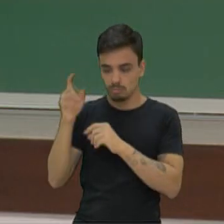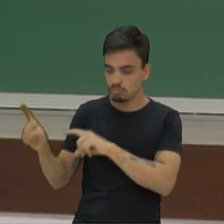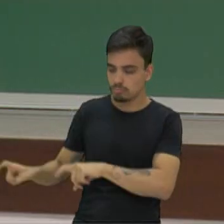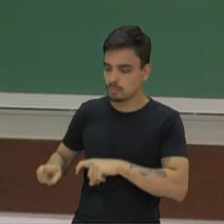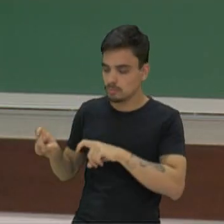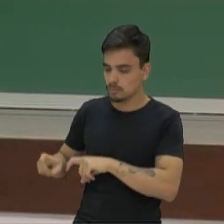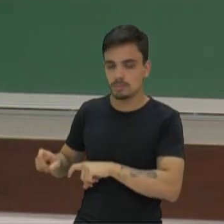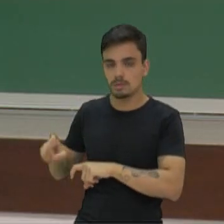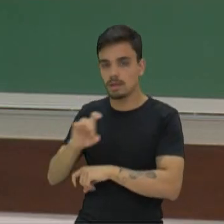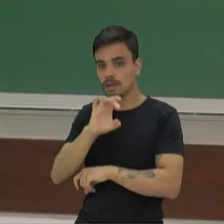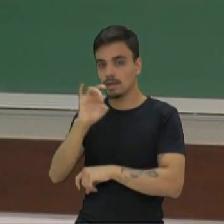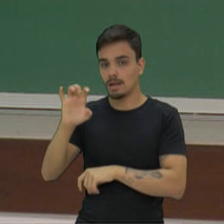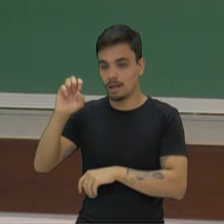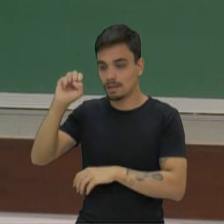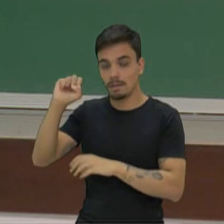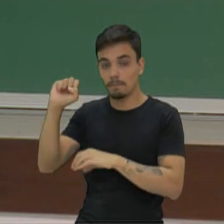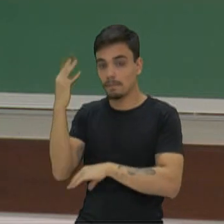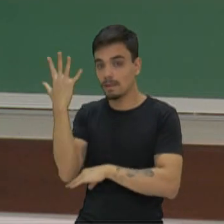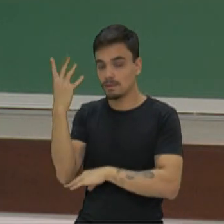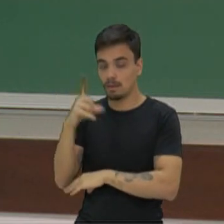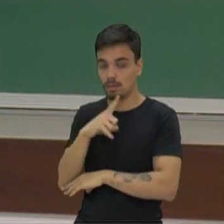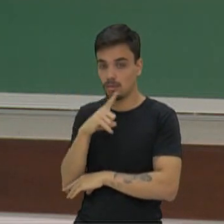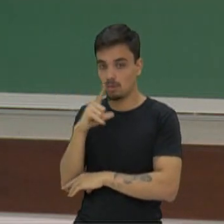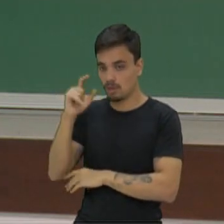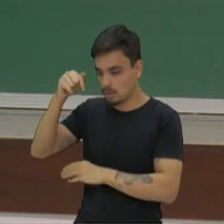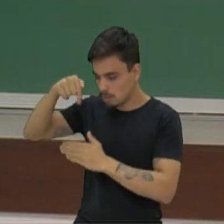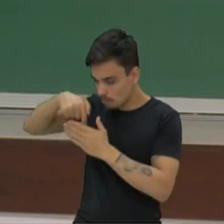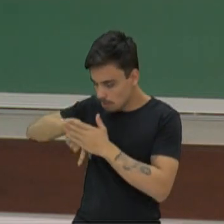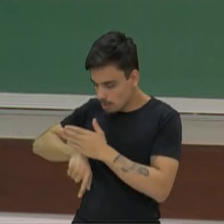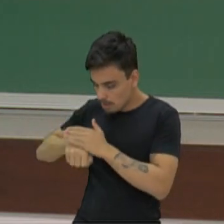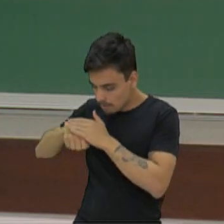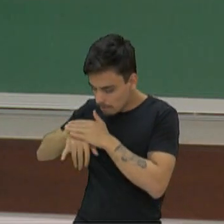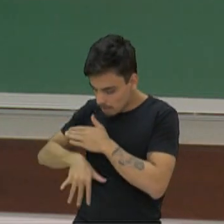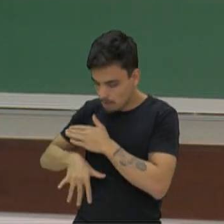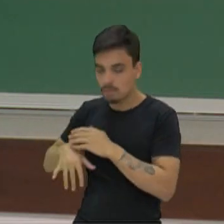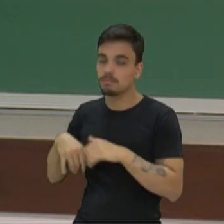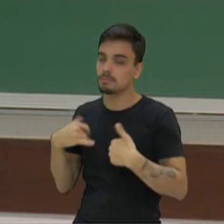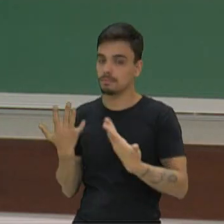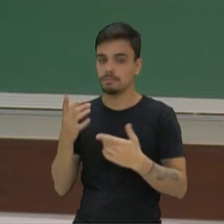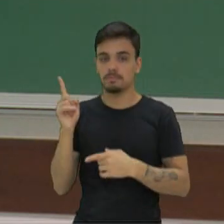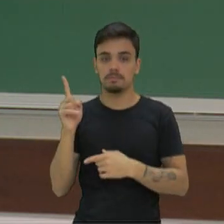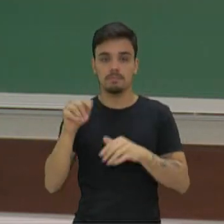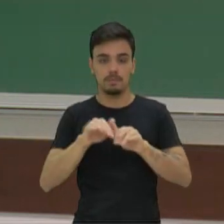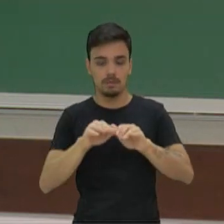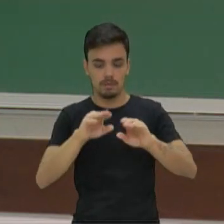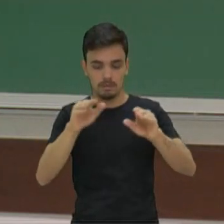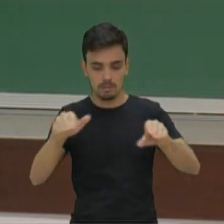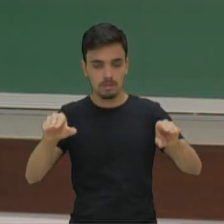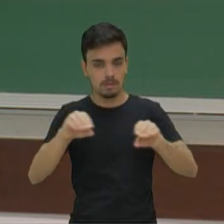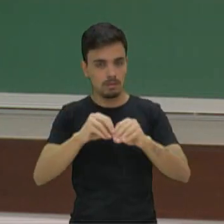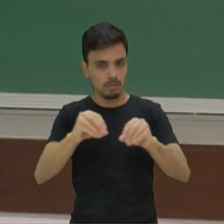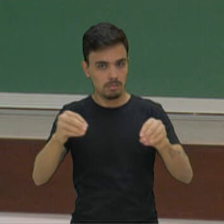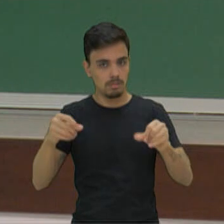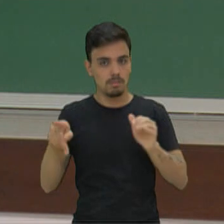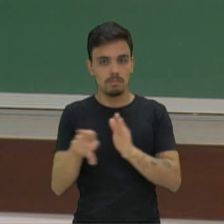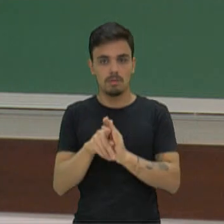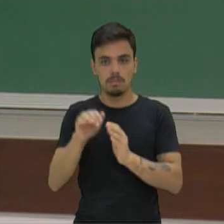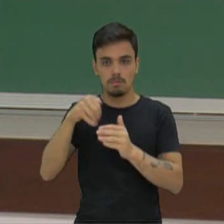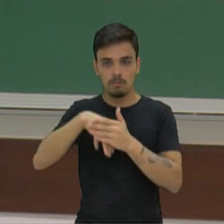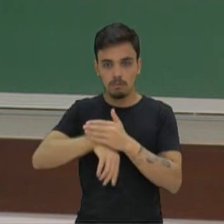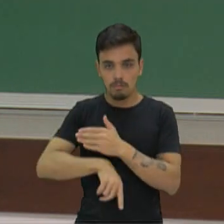profundidade. Lembra da vossoroca? Lembra do assoreamento? É este solo que vai para o fundo do rio e